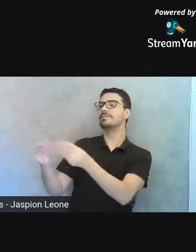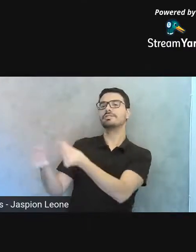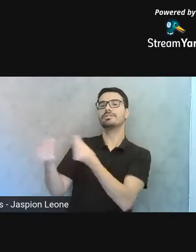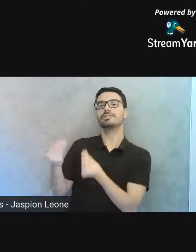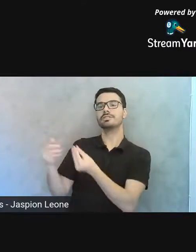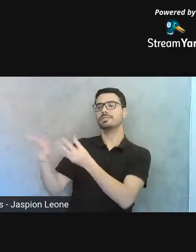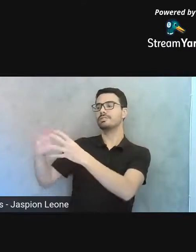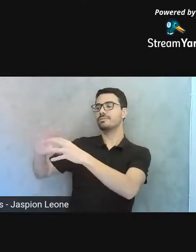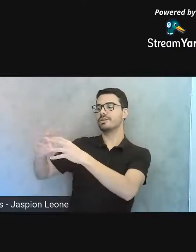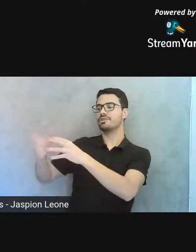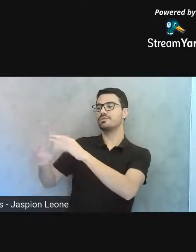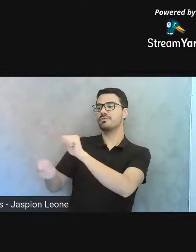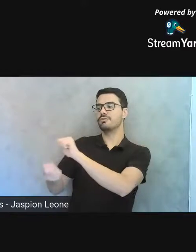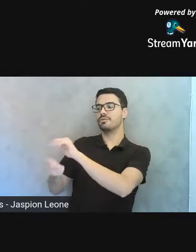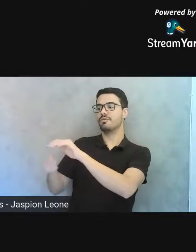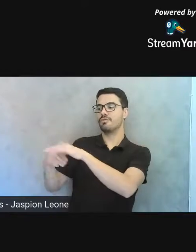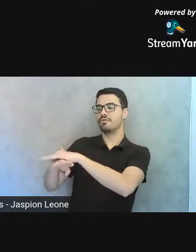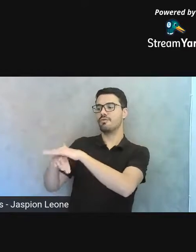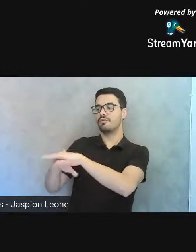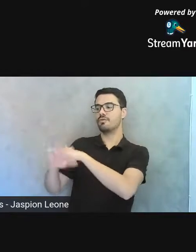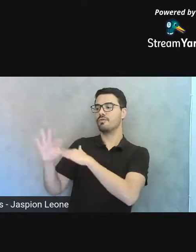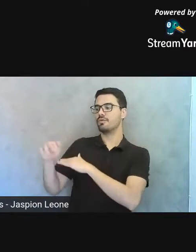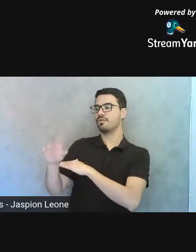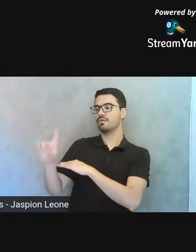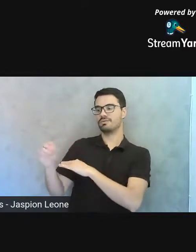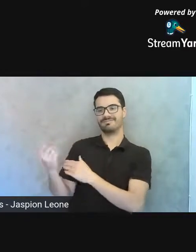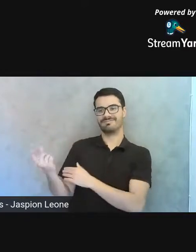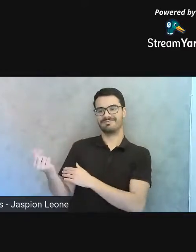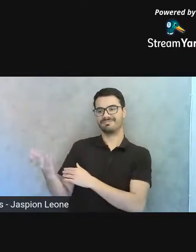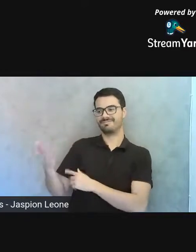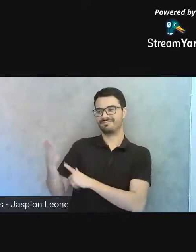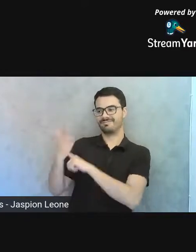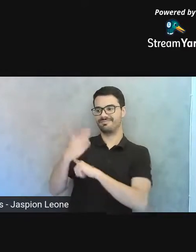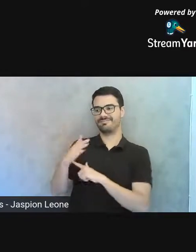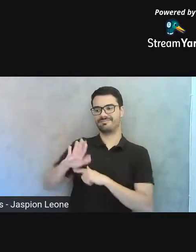sistema em que o TSE